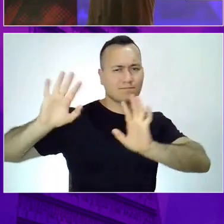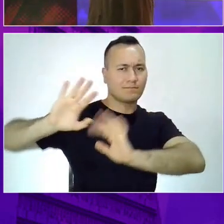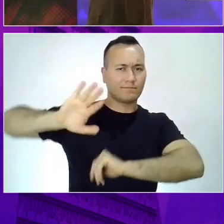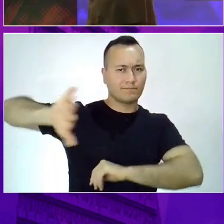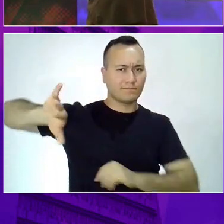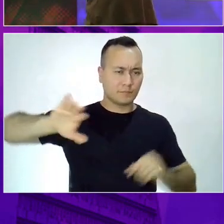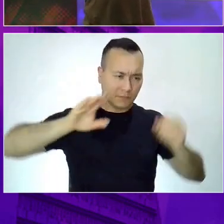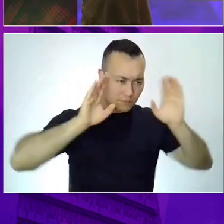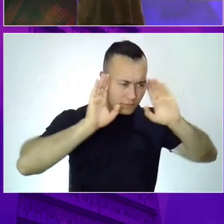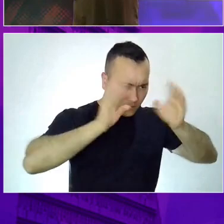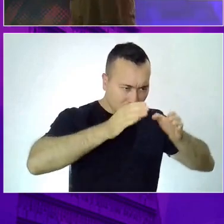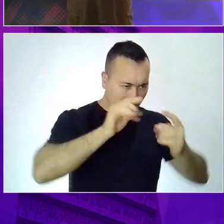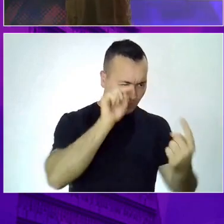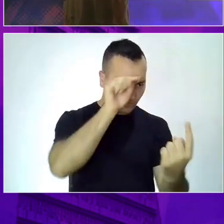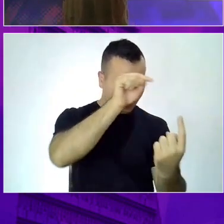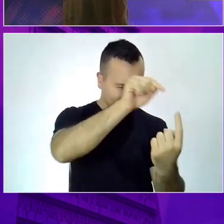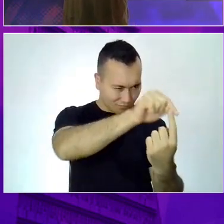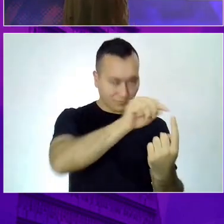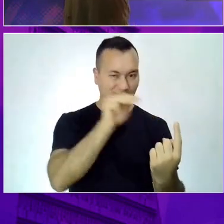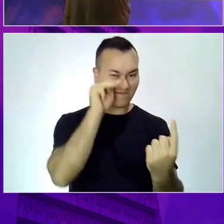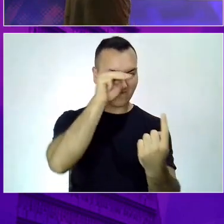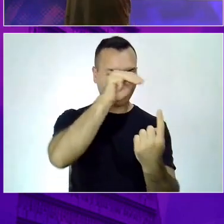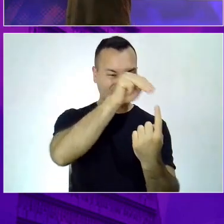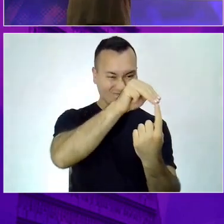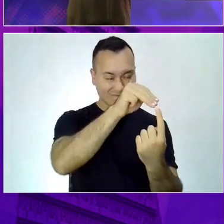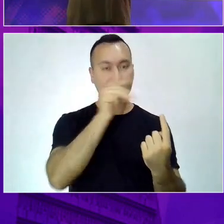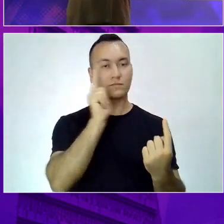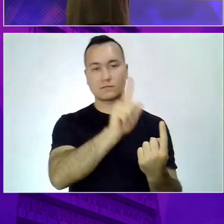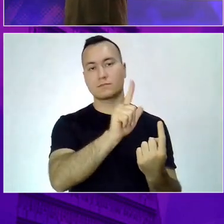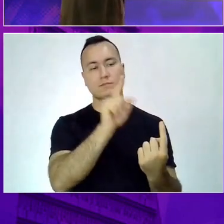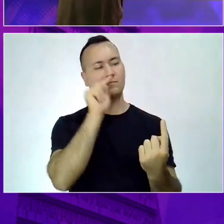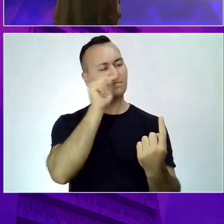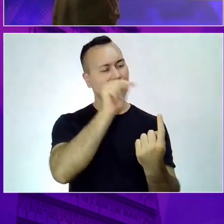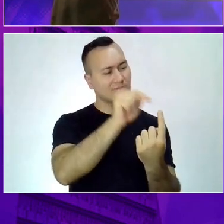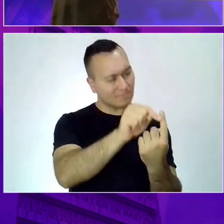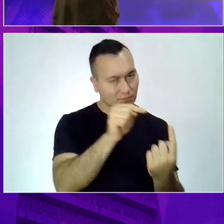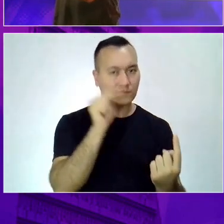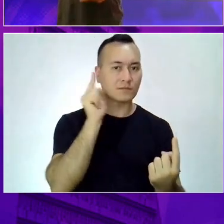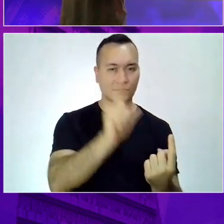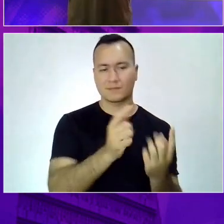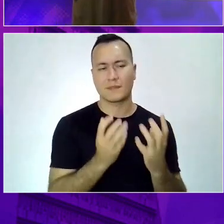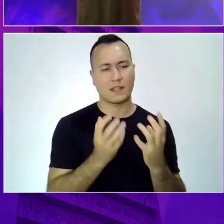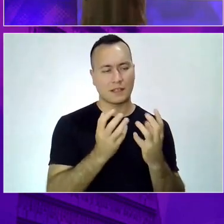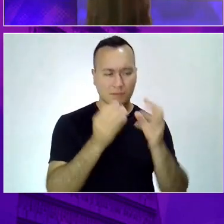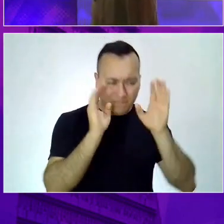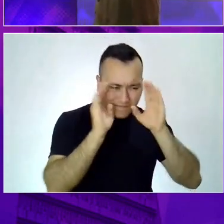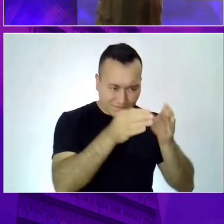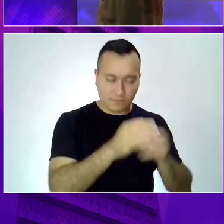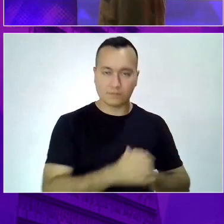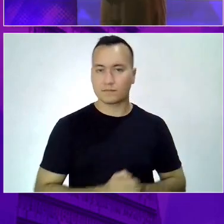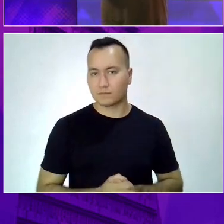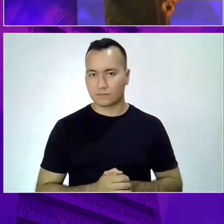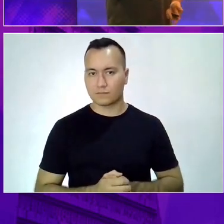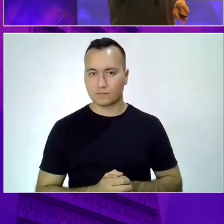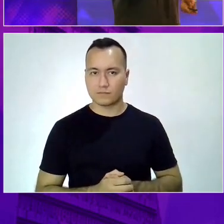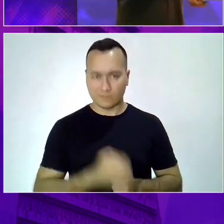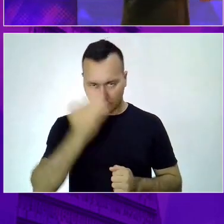ter altos, vai ter baixos, às vezes vai estar maior, às vezes vai estar menor, mas eles estão focados em